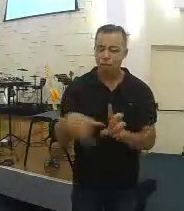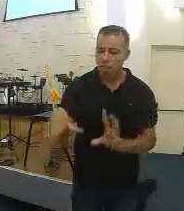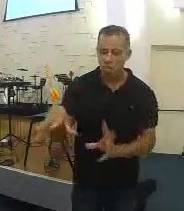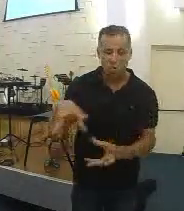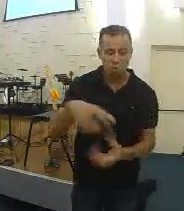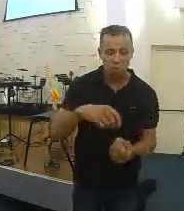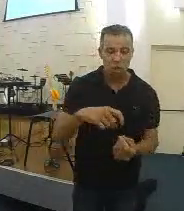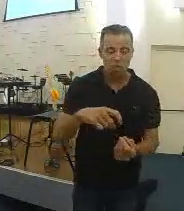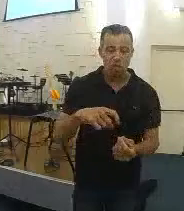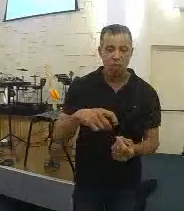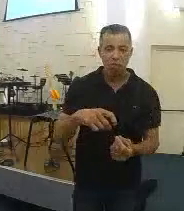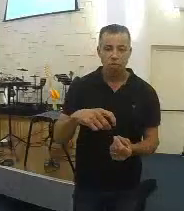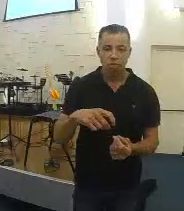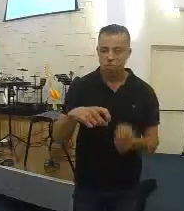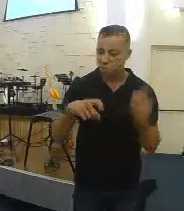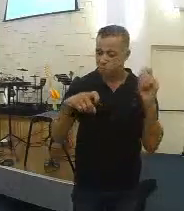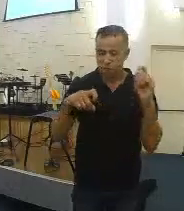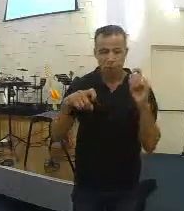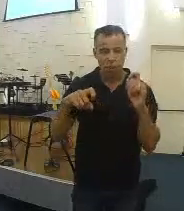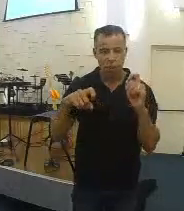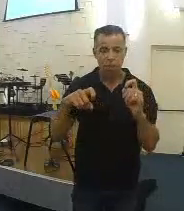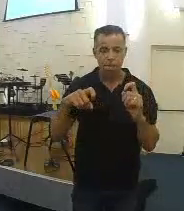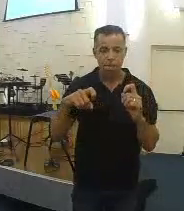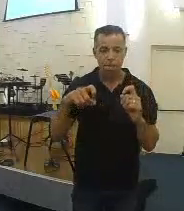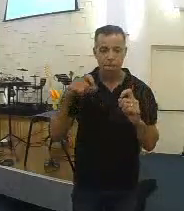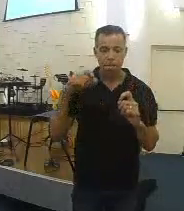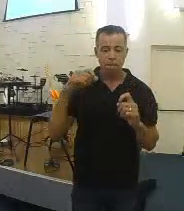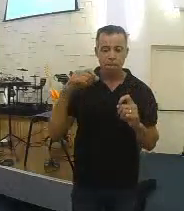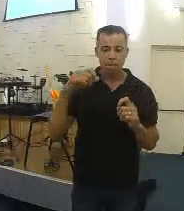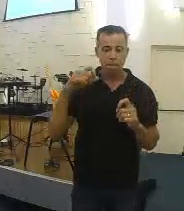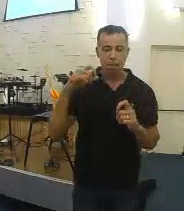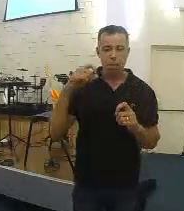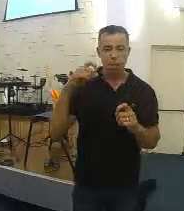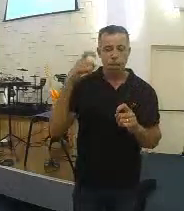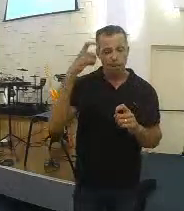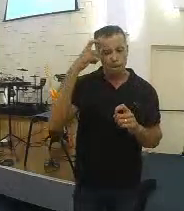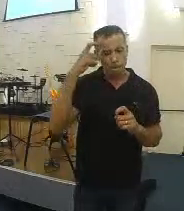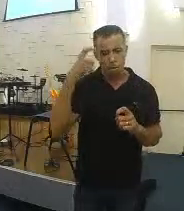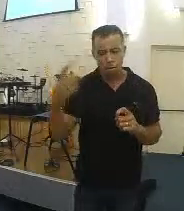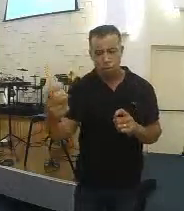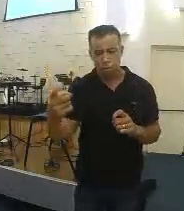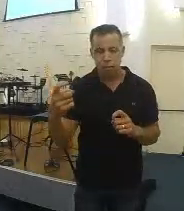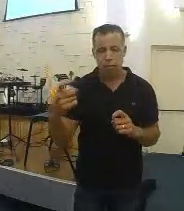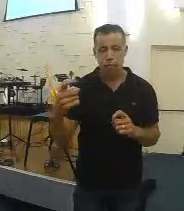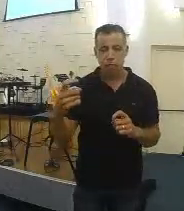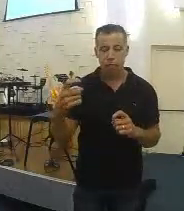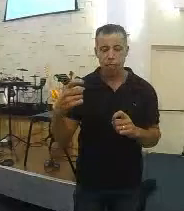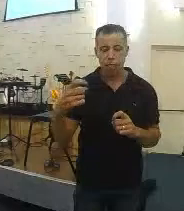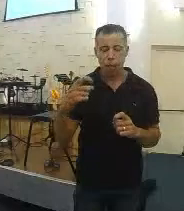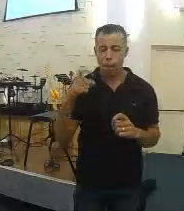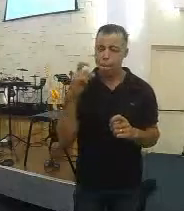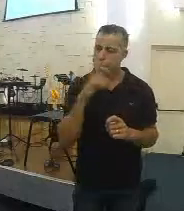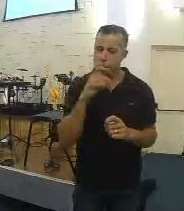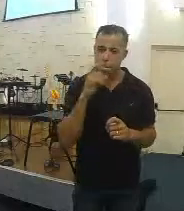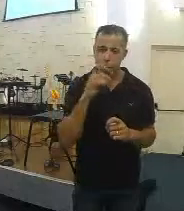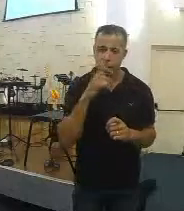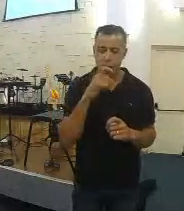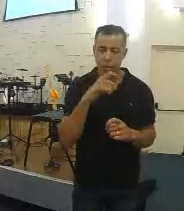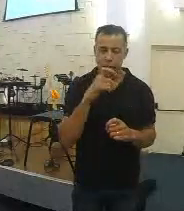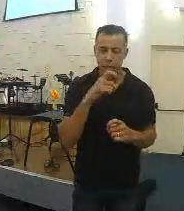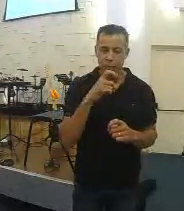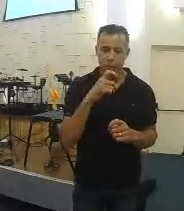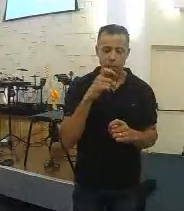violentam, matam, mentem, roubam, enganam sem pudor. Mentem de modo